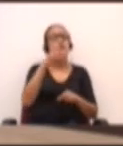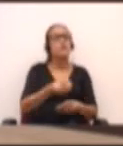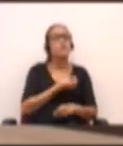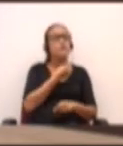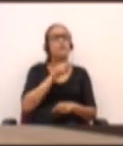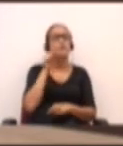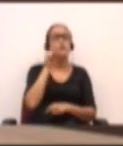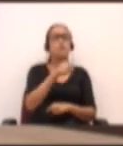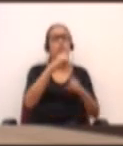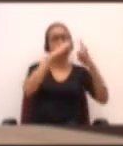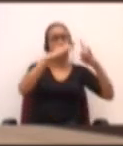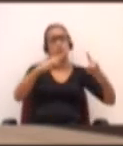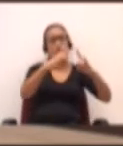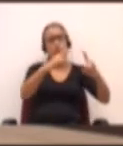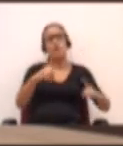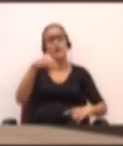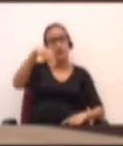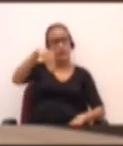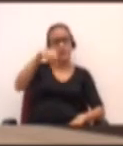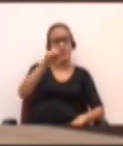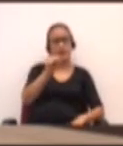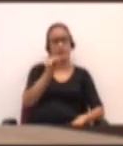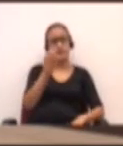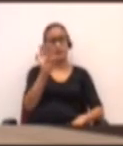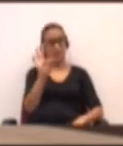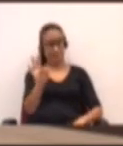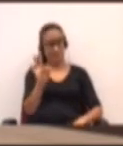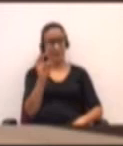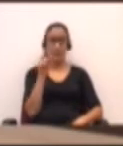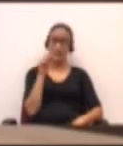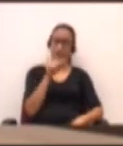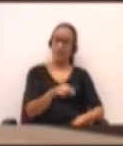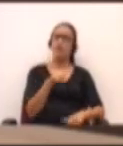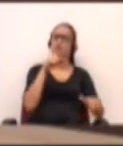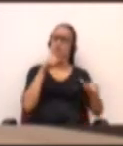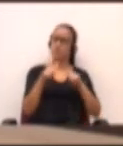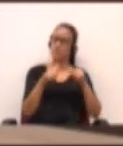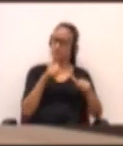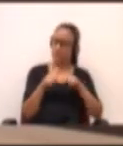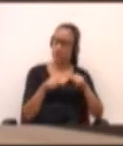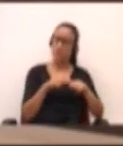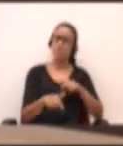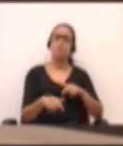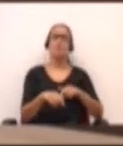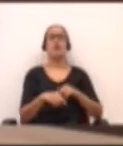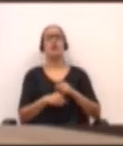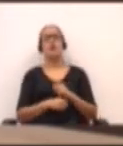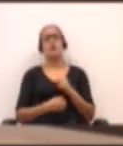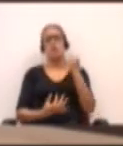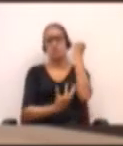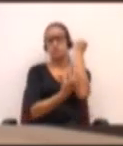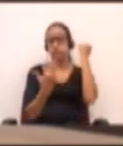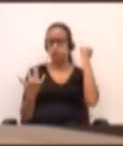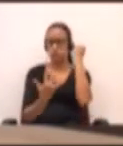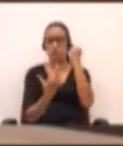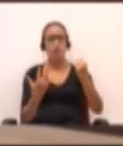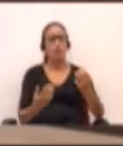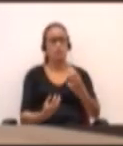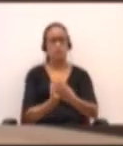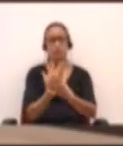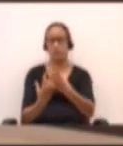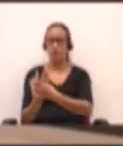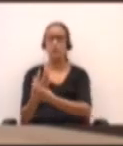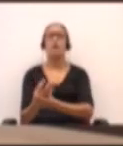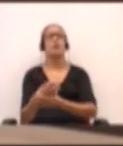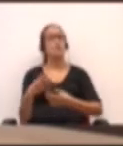Florestal deste município há cerca de 8 anos. Trabalhadores que lavram a terra e colhem sua produção, já